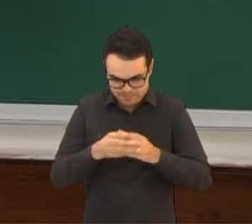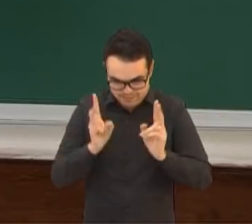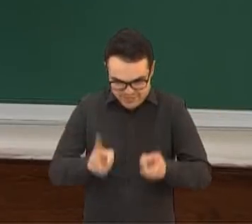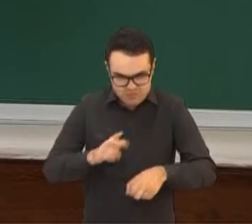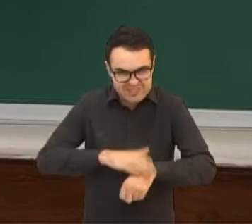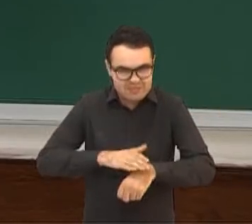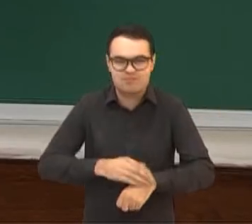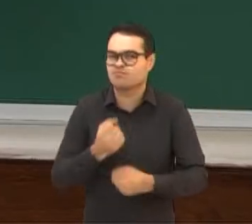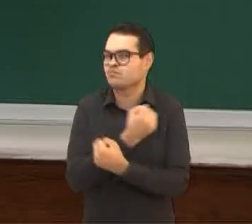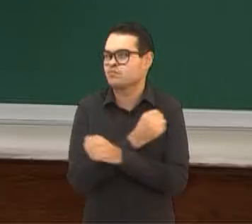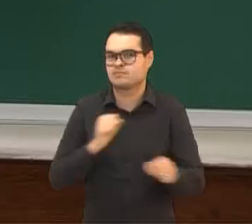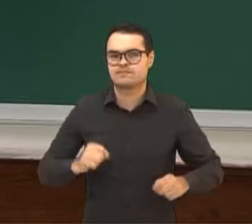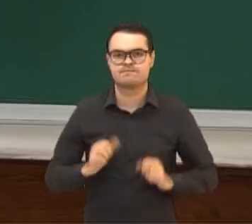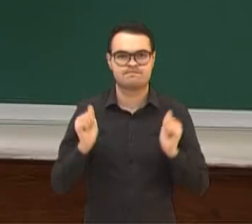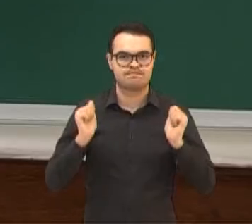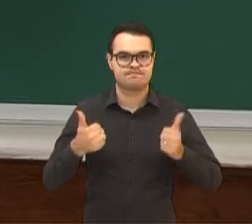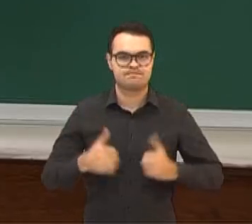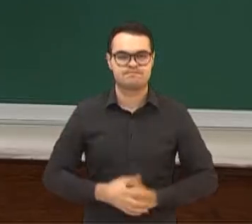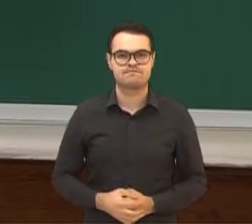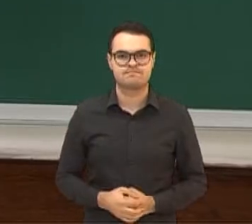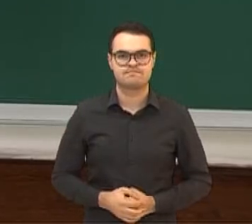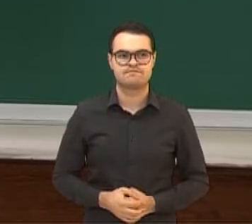ao mesmo tempo, correto?